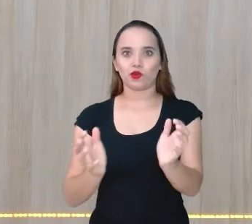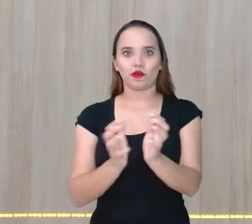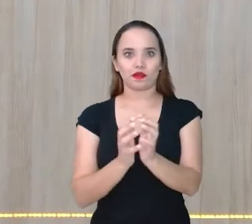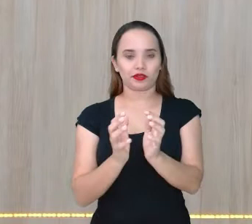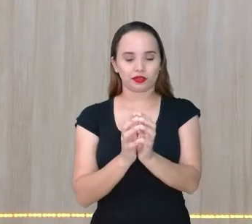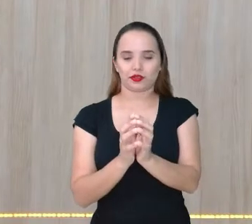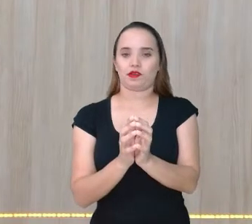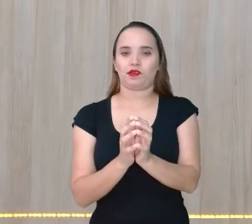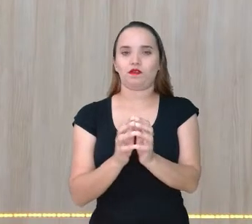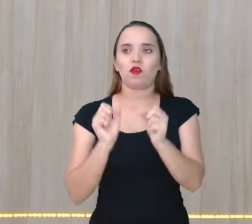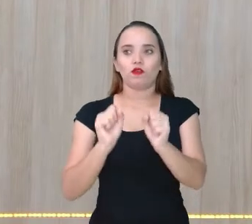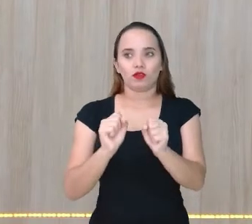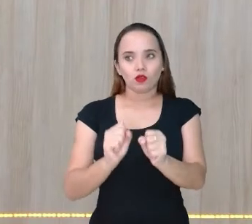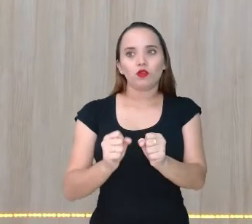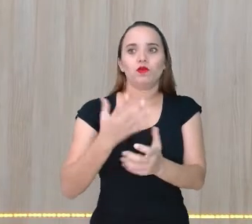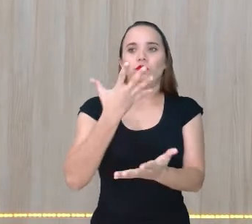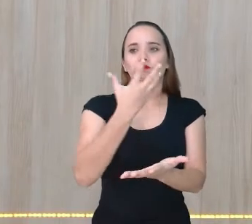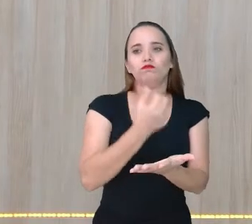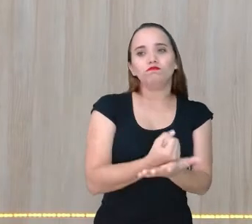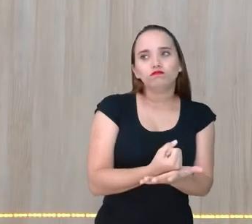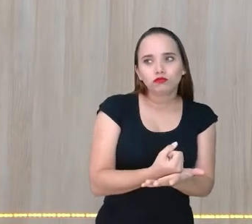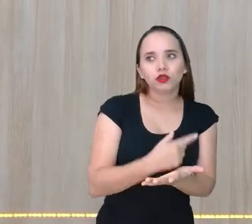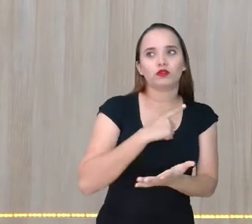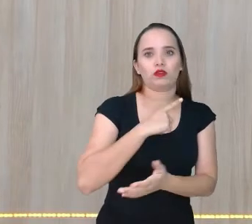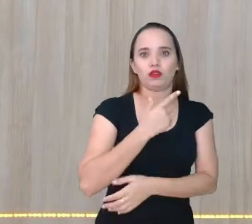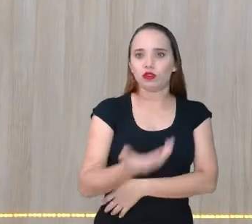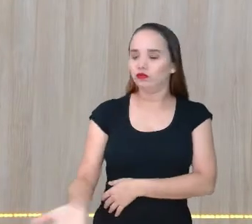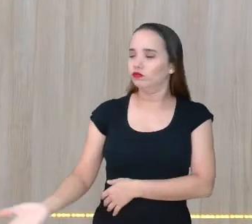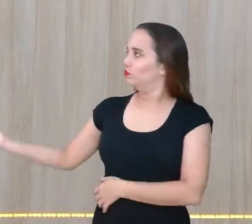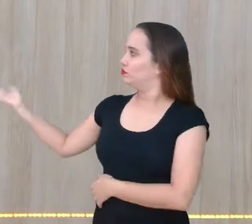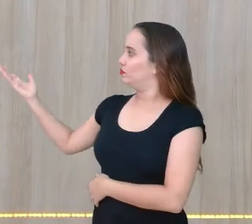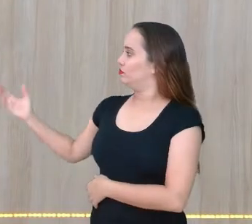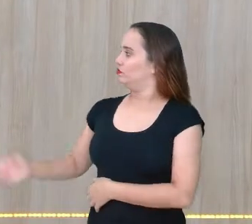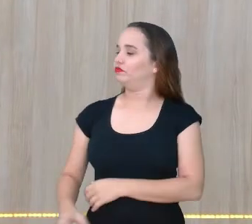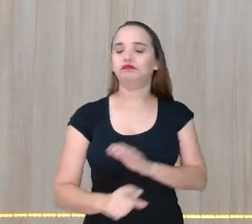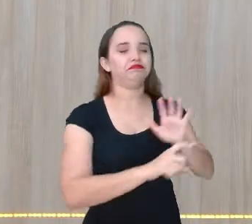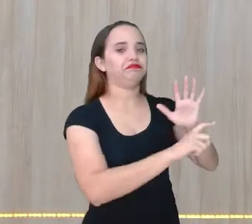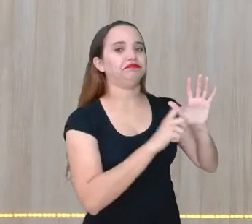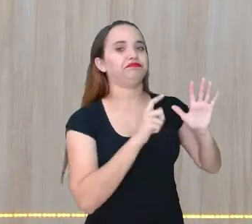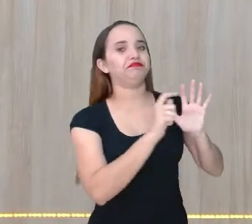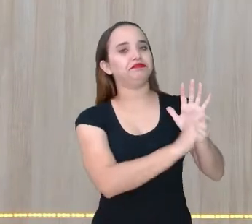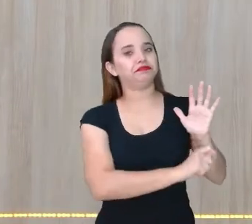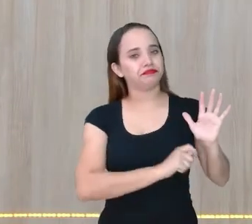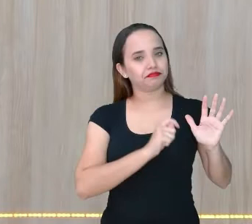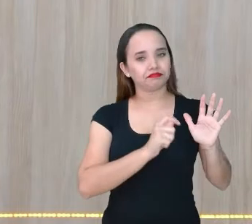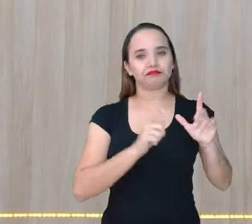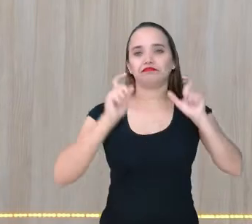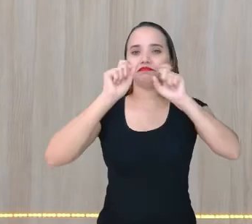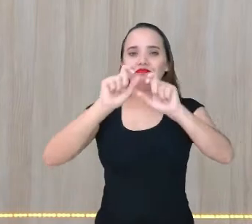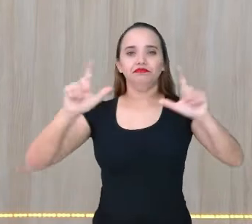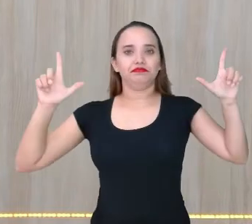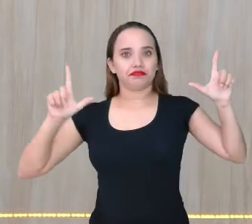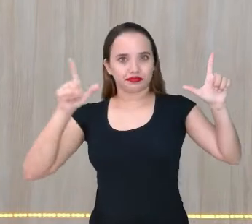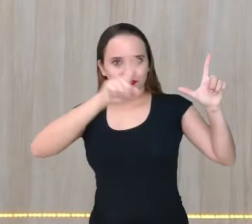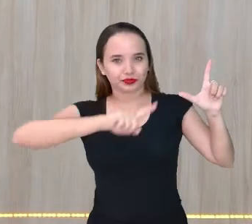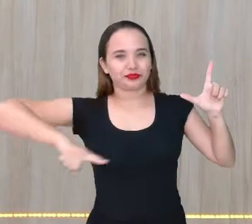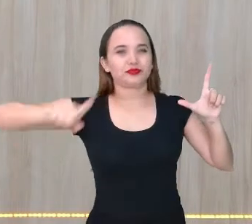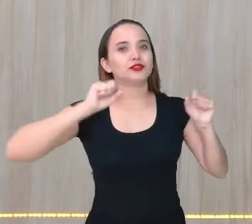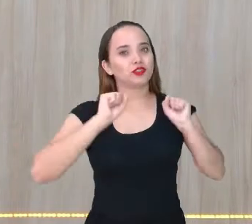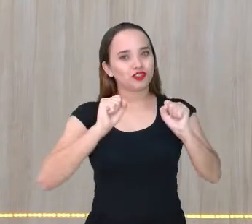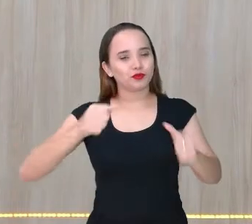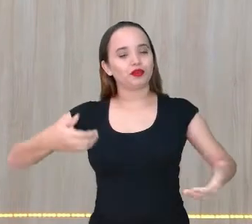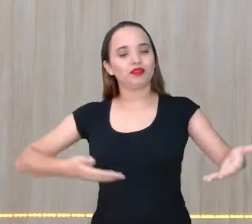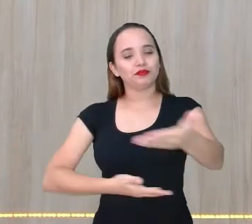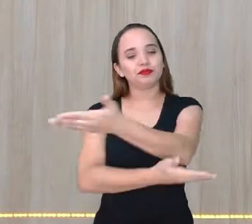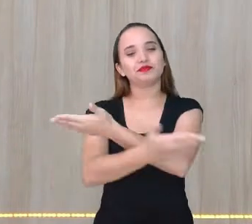vocês podem baixar, vai aparecer aí o QR Code na tela de vocês, que vocês podem interagir com